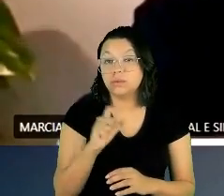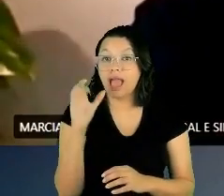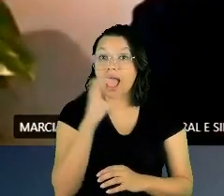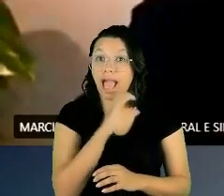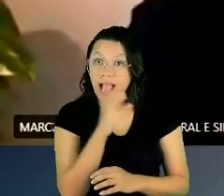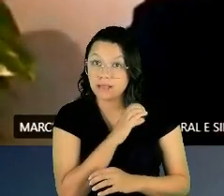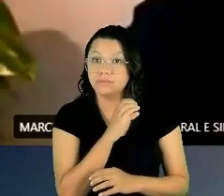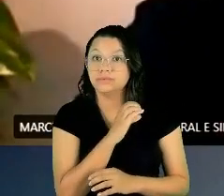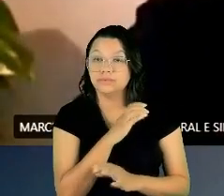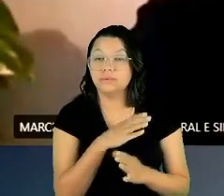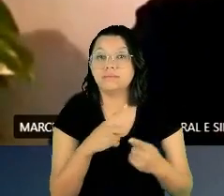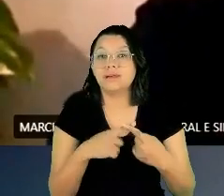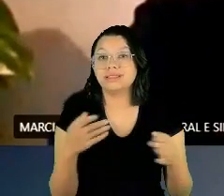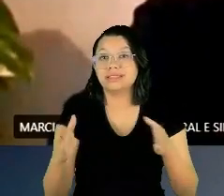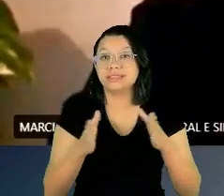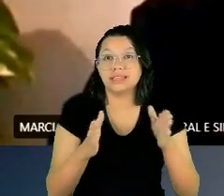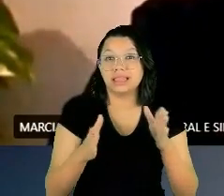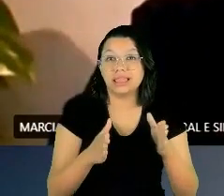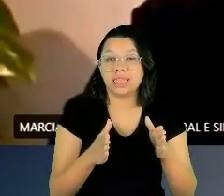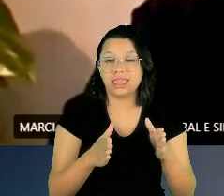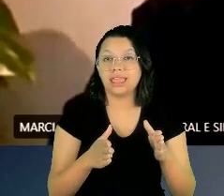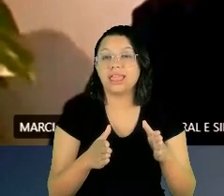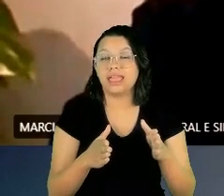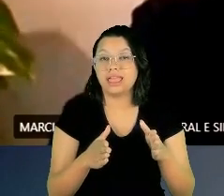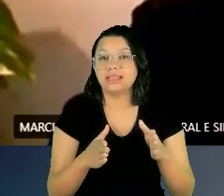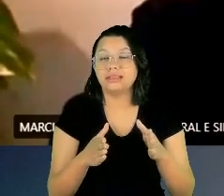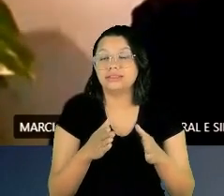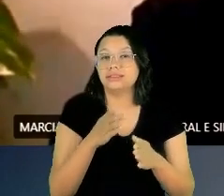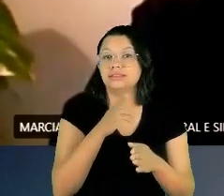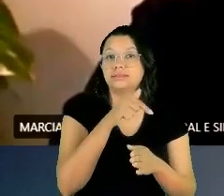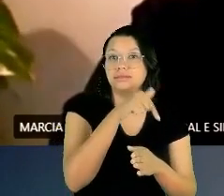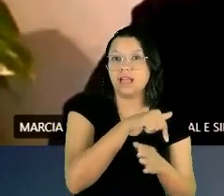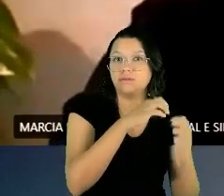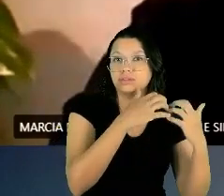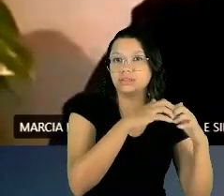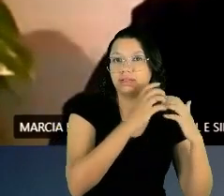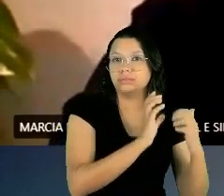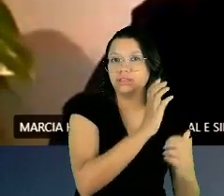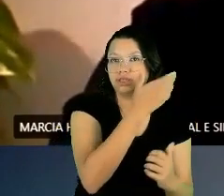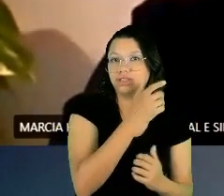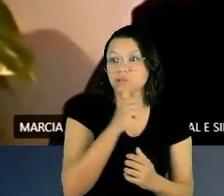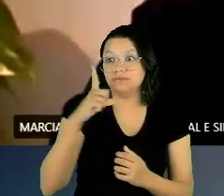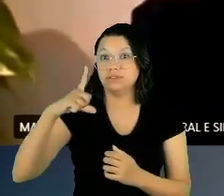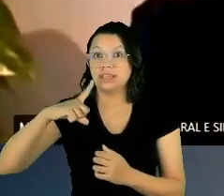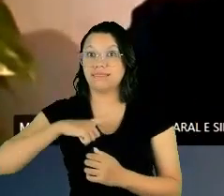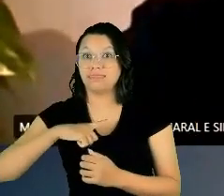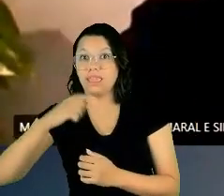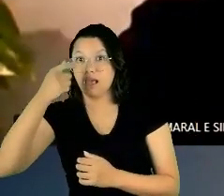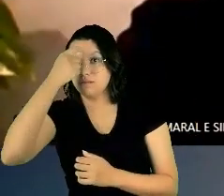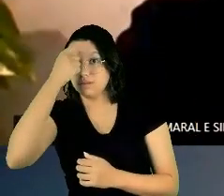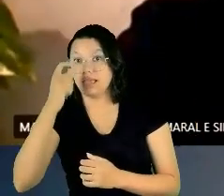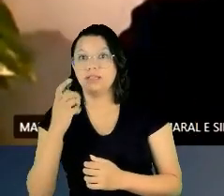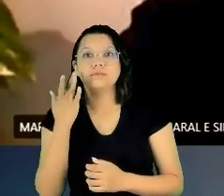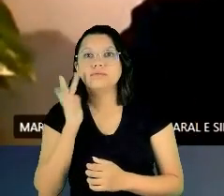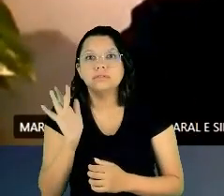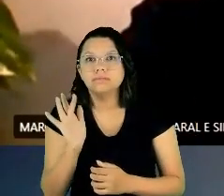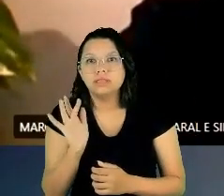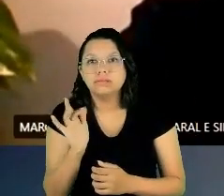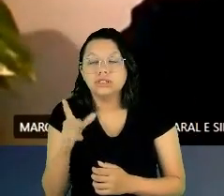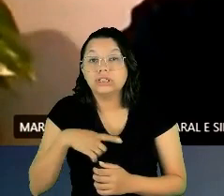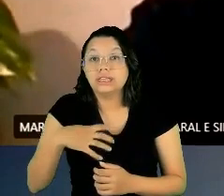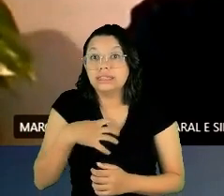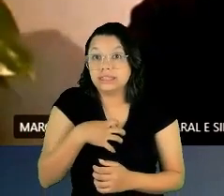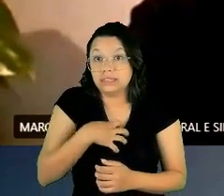processo muito rápido. E nesse delay entre o seu cérebro decidir e você ter consciência, nós não sabemos disso, a gente tem